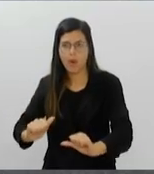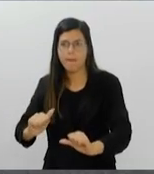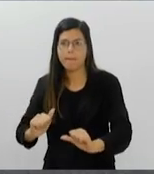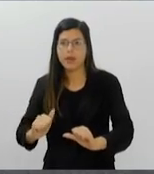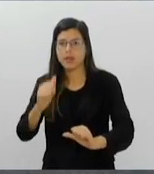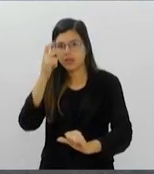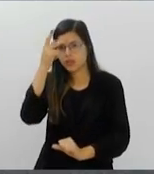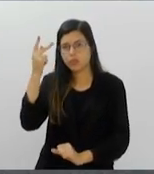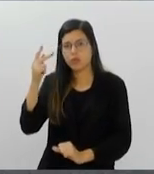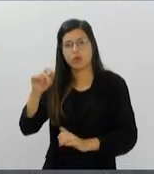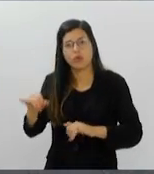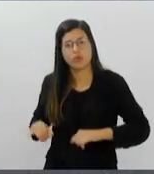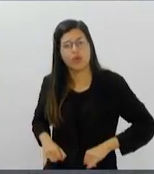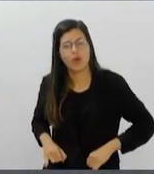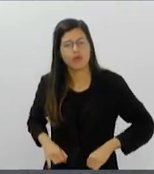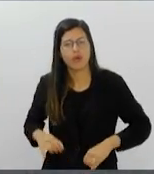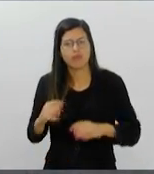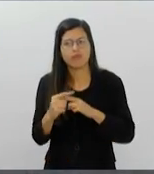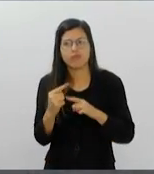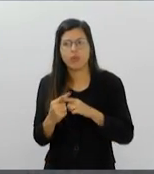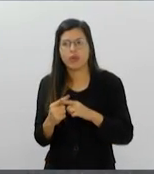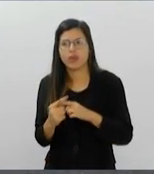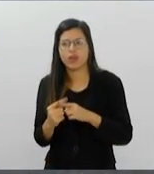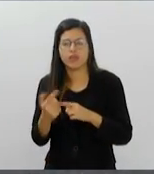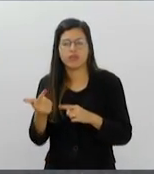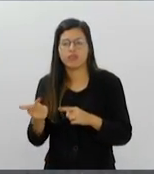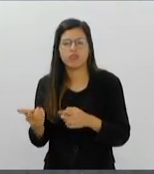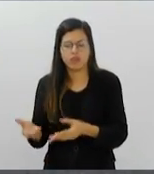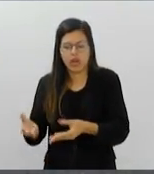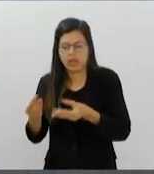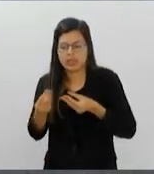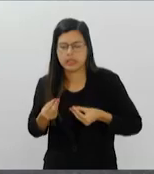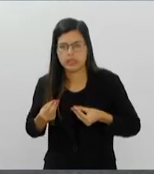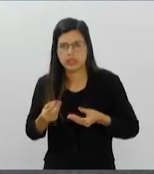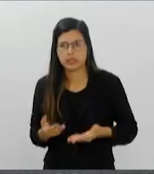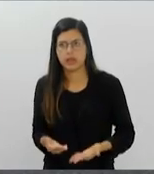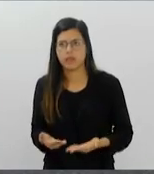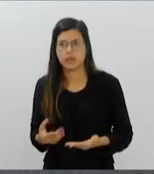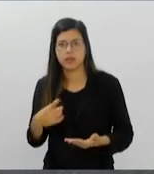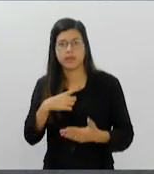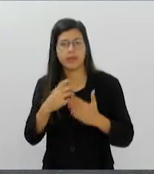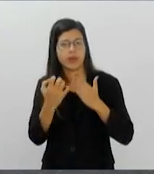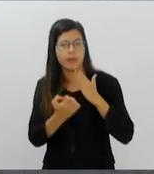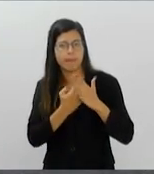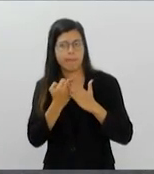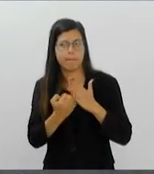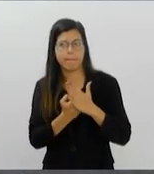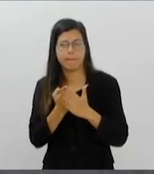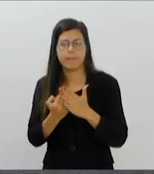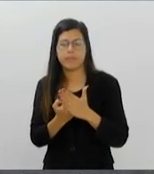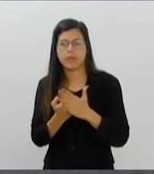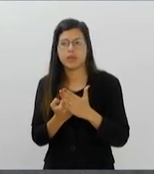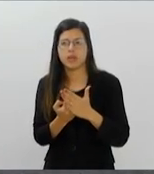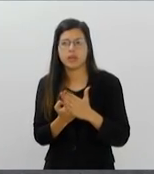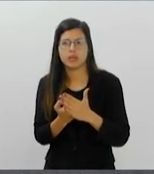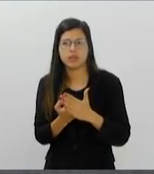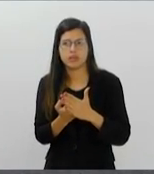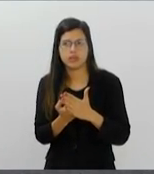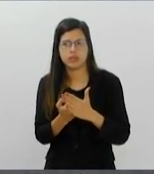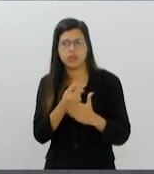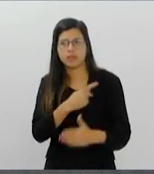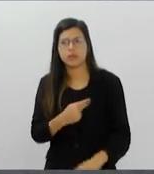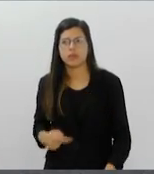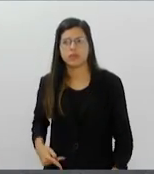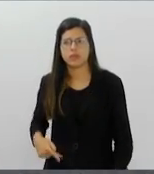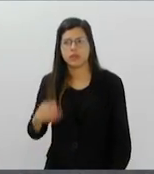porque não recebem a matéria-prima. Inclusive, tem empresas que deveriam estar no Rio, presidente Bacelar. Vossa